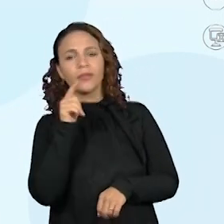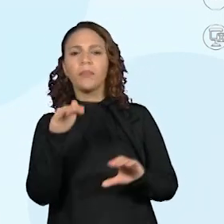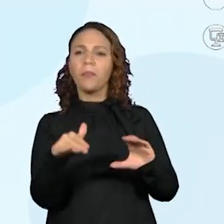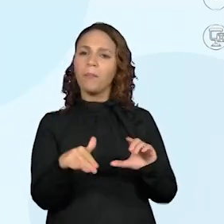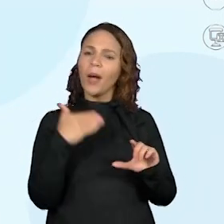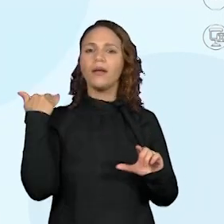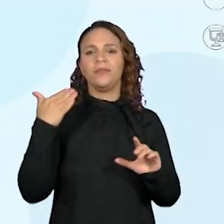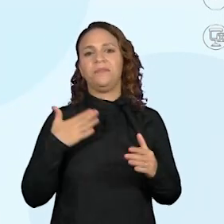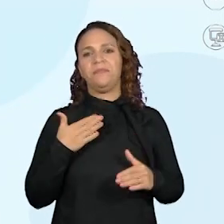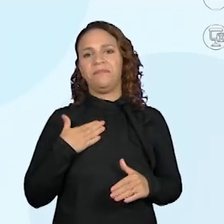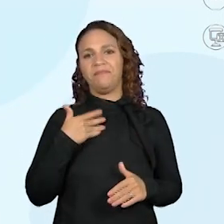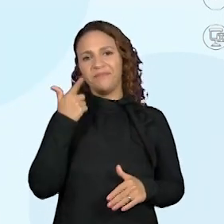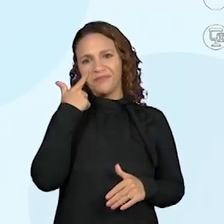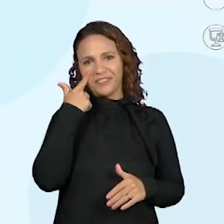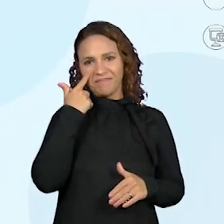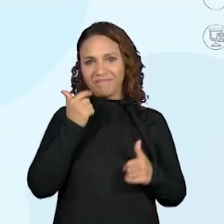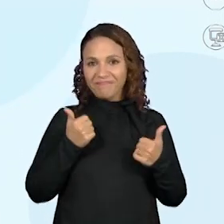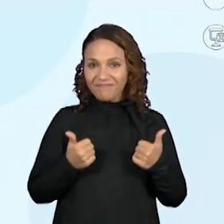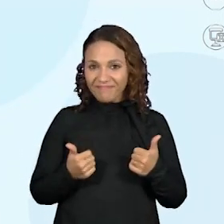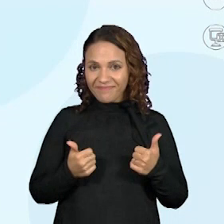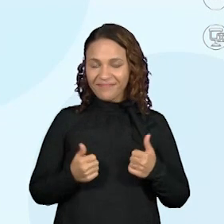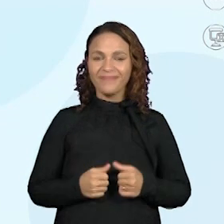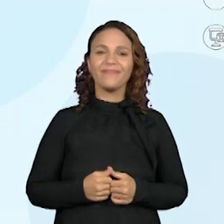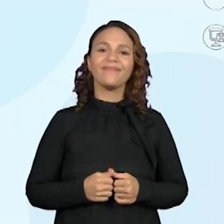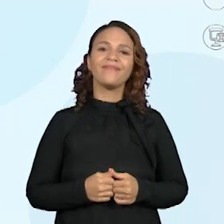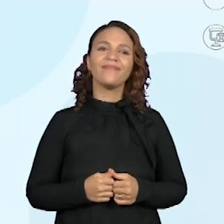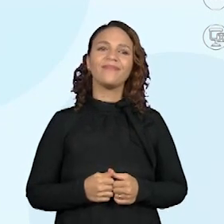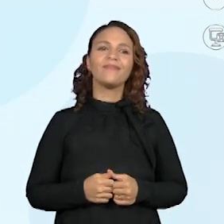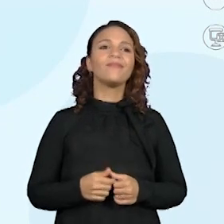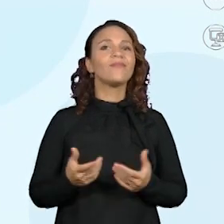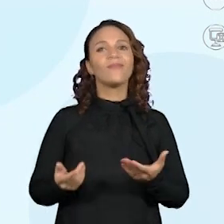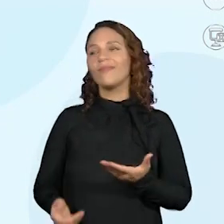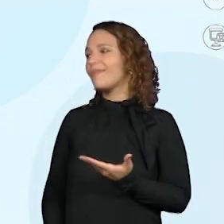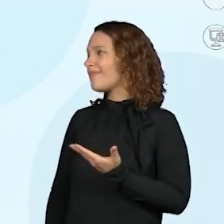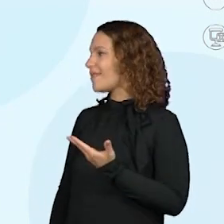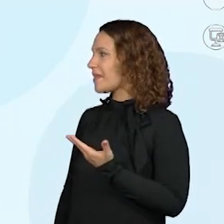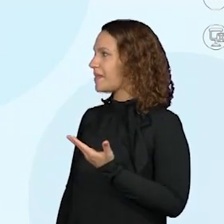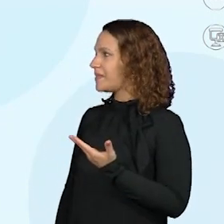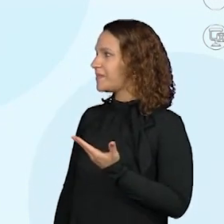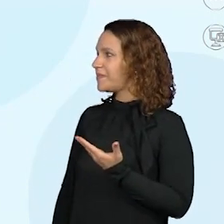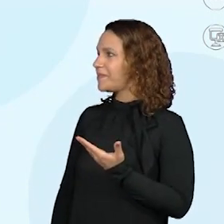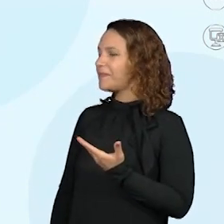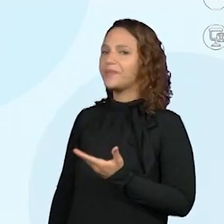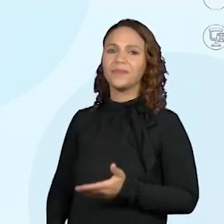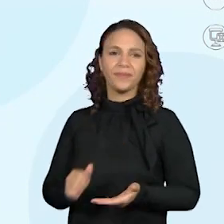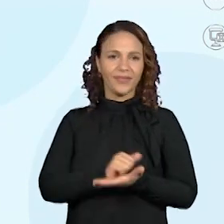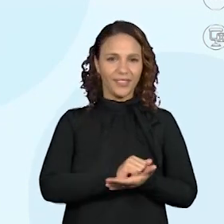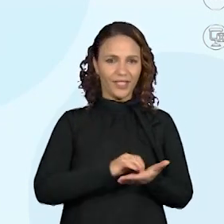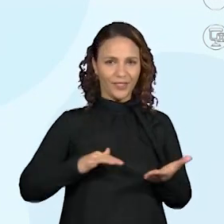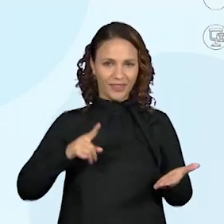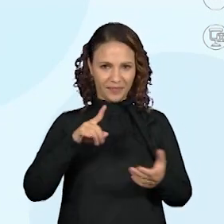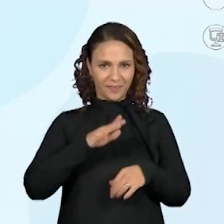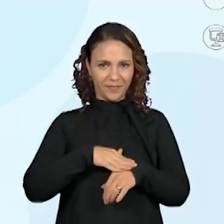pontuou corretamente. Tudo bem, pessoal? Então, vou deixar esse exercício aí para você fazer em casa.